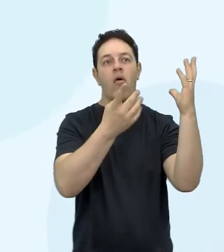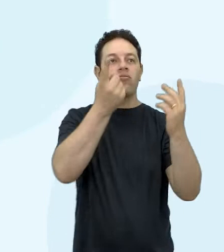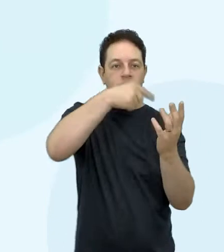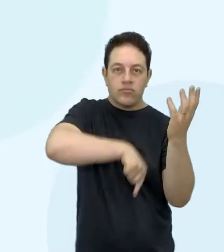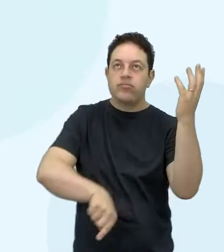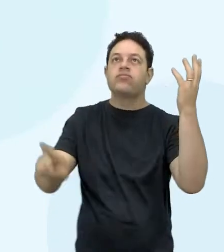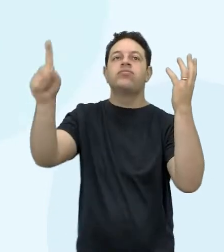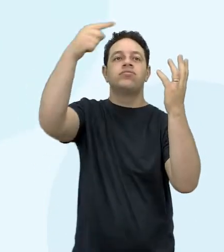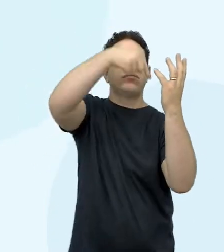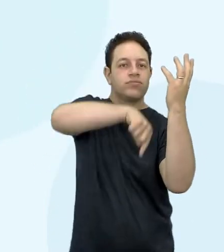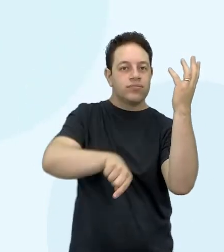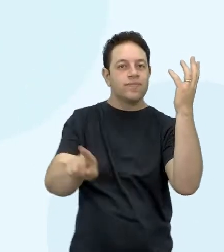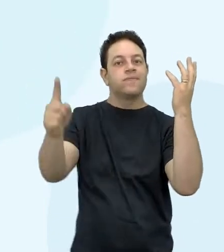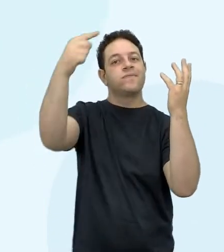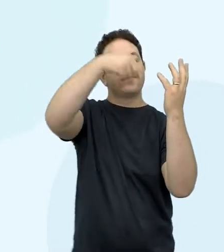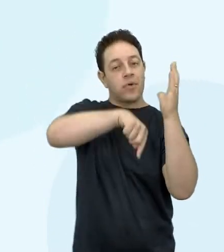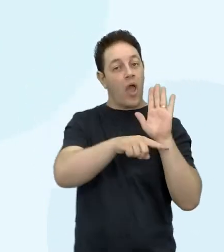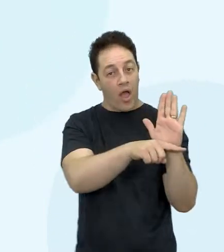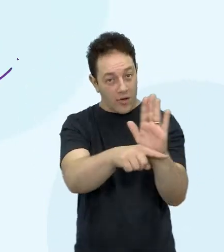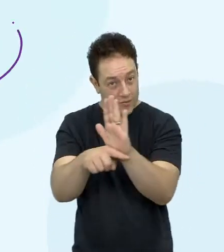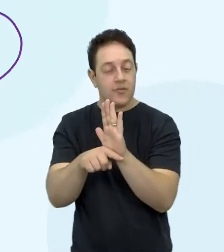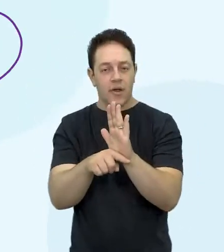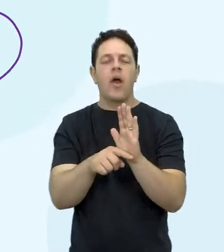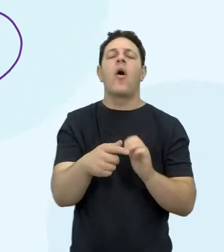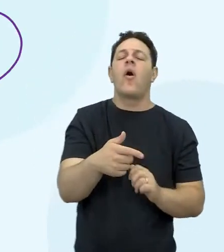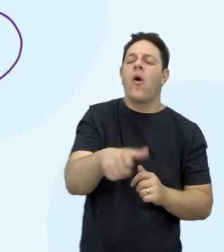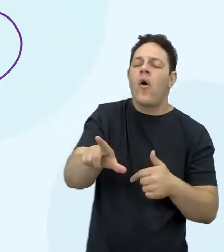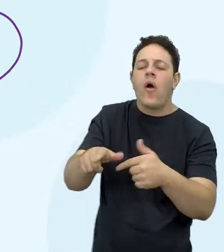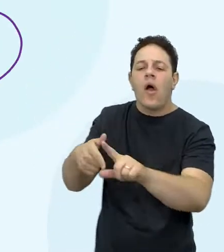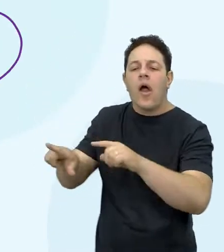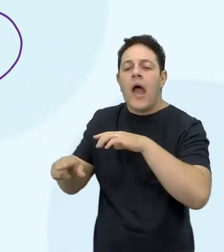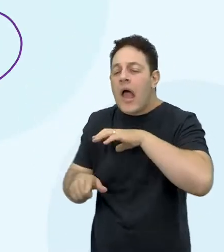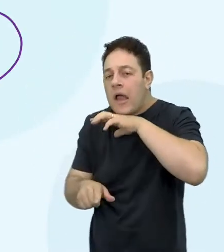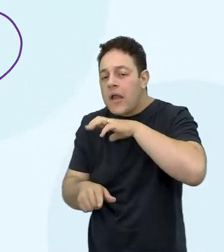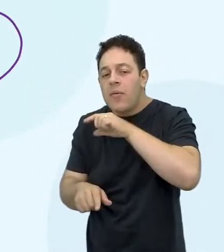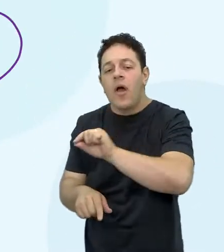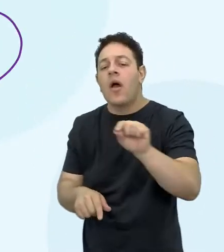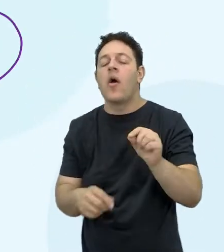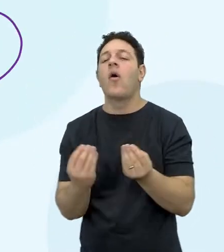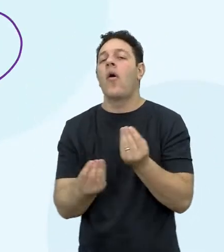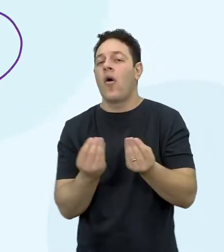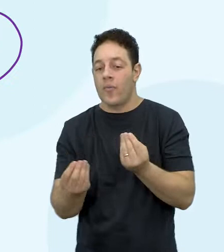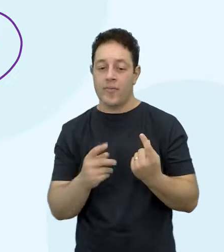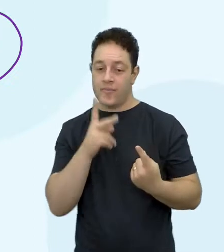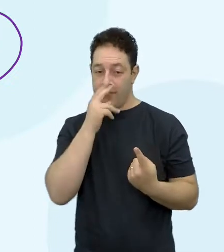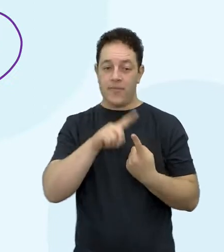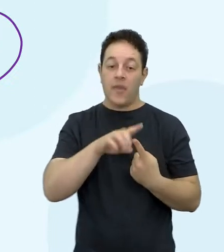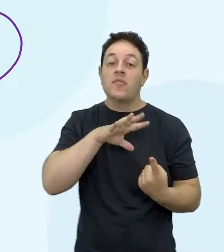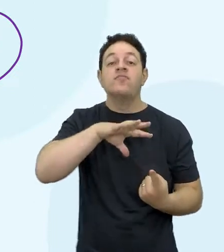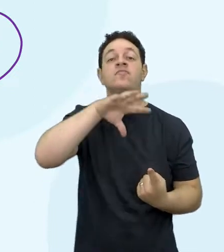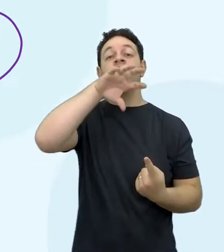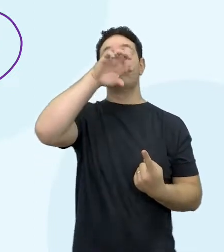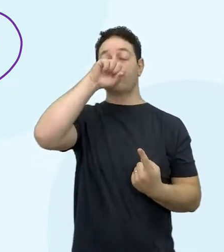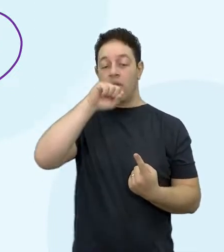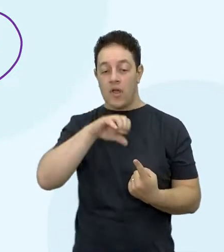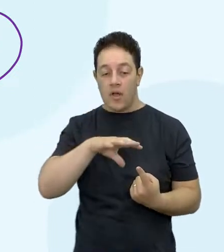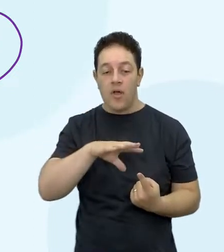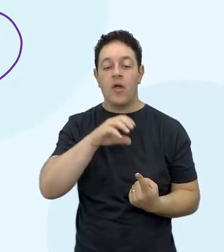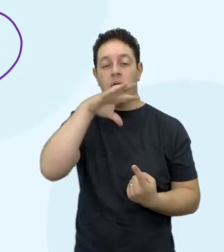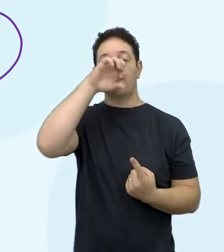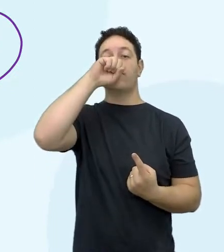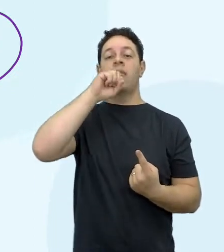E esses outros seres vivos, os animais, o que os animais fazem? Fazem a respiração solar,